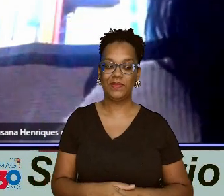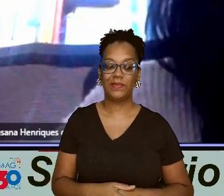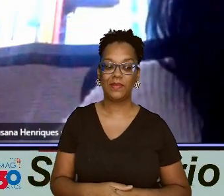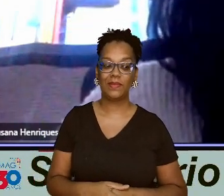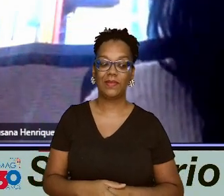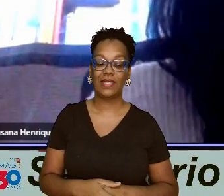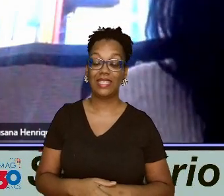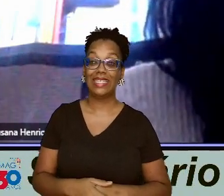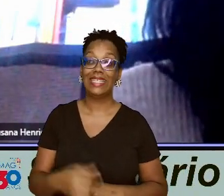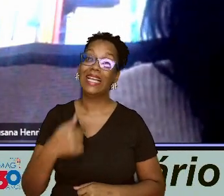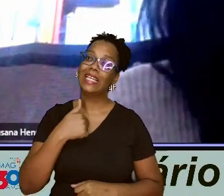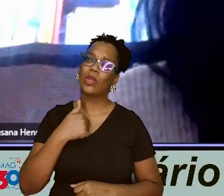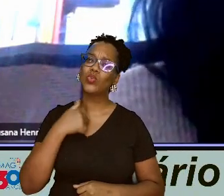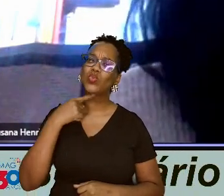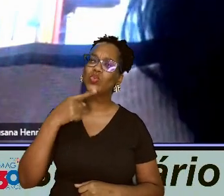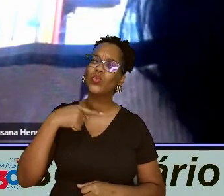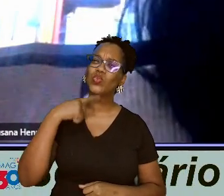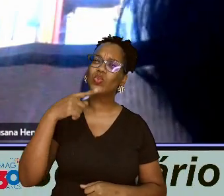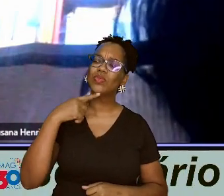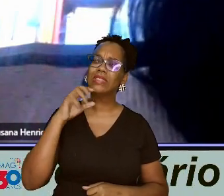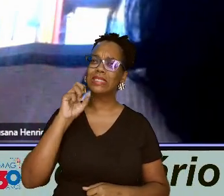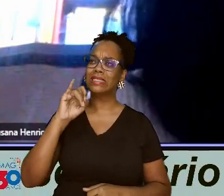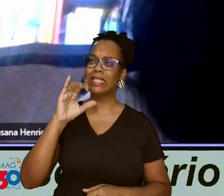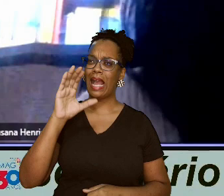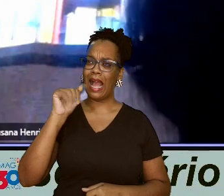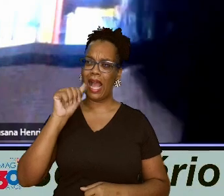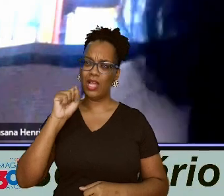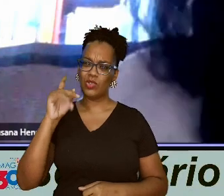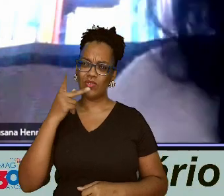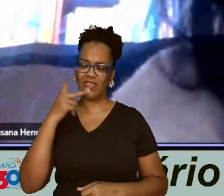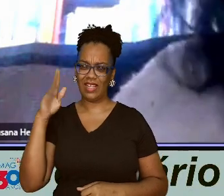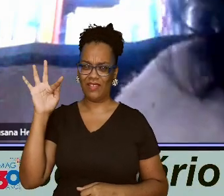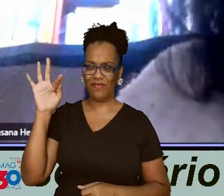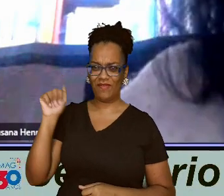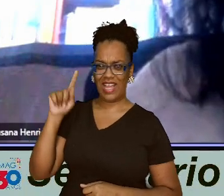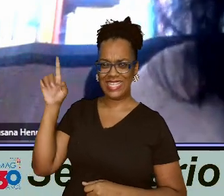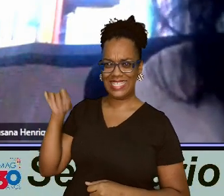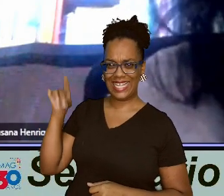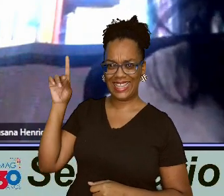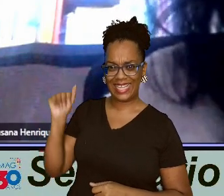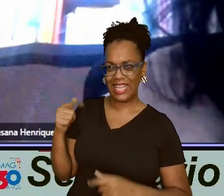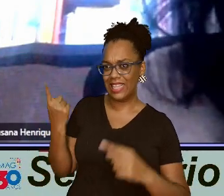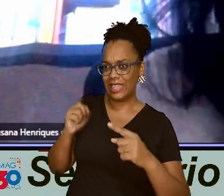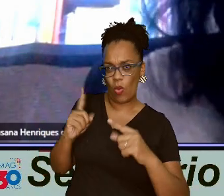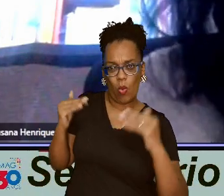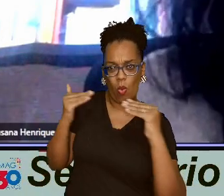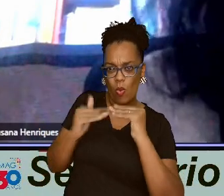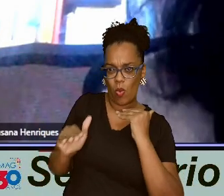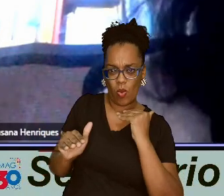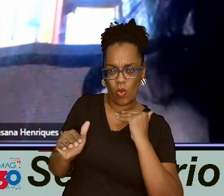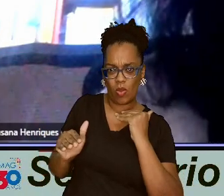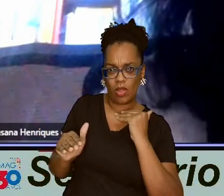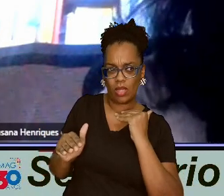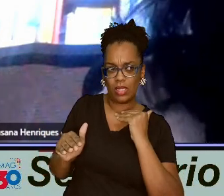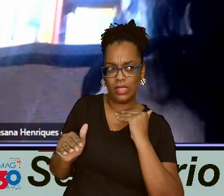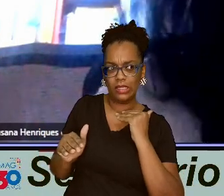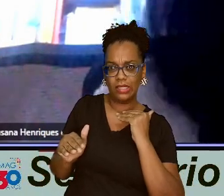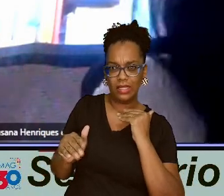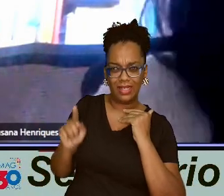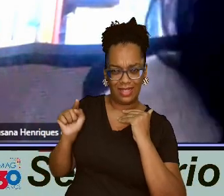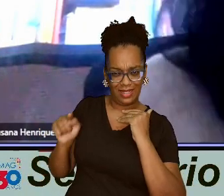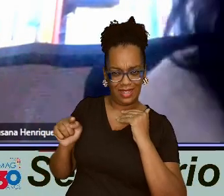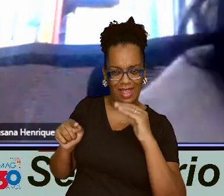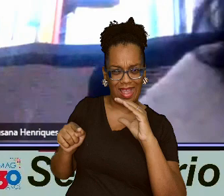Eu fiquei na dúvida se os casos em que a Fazenda não concorda, se são os casos